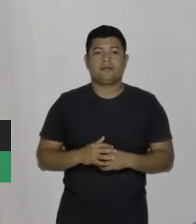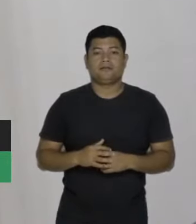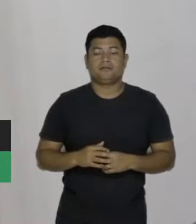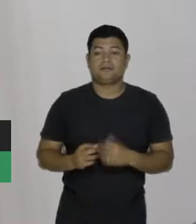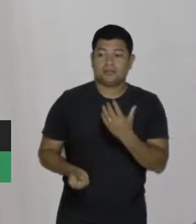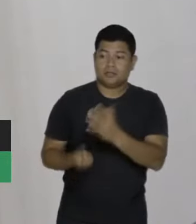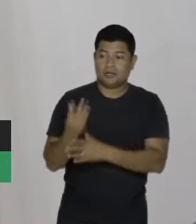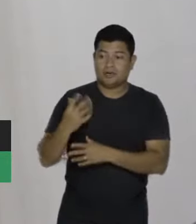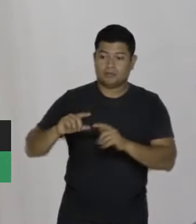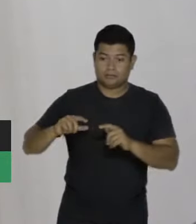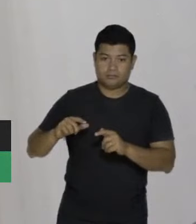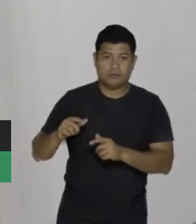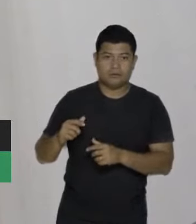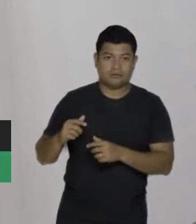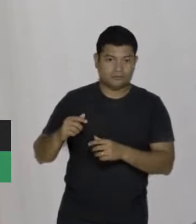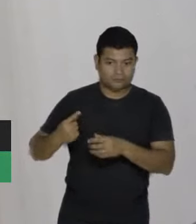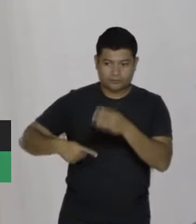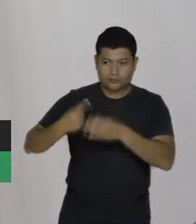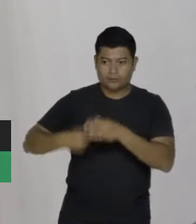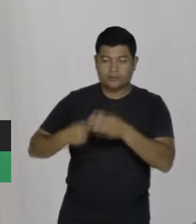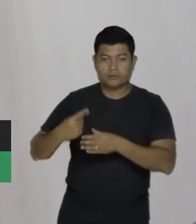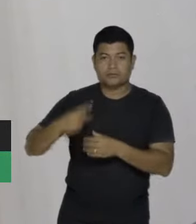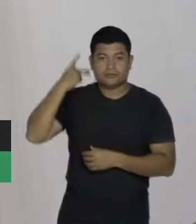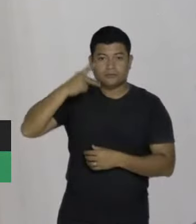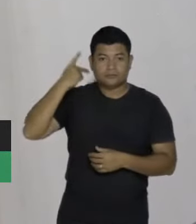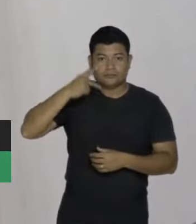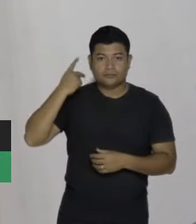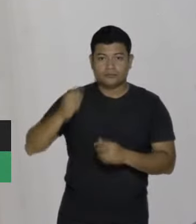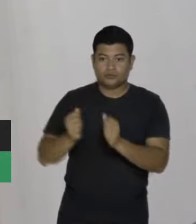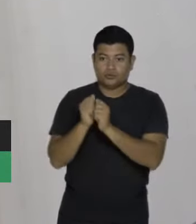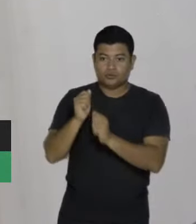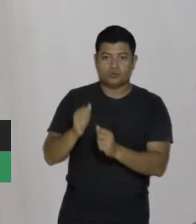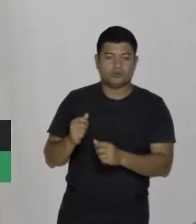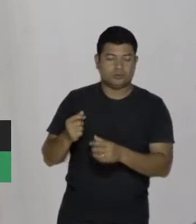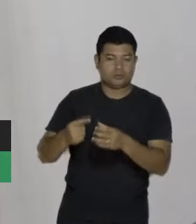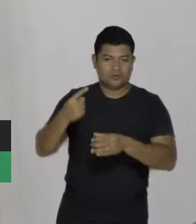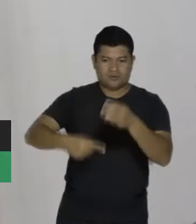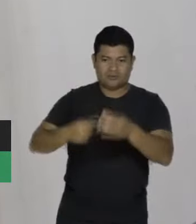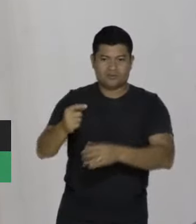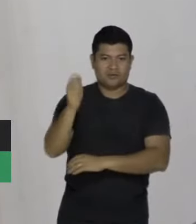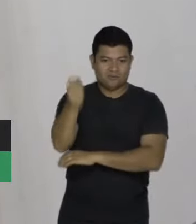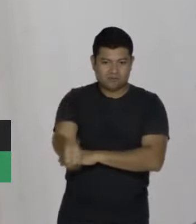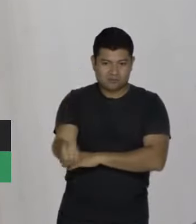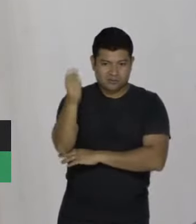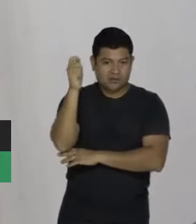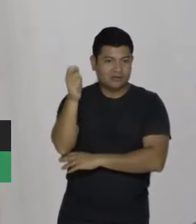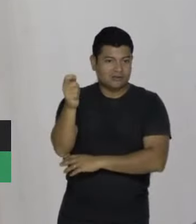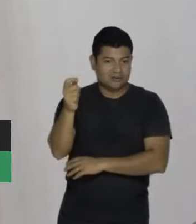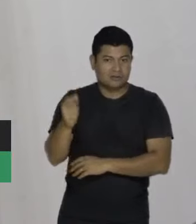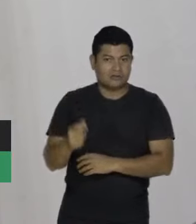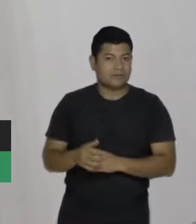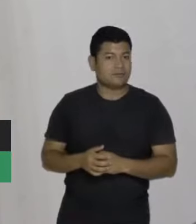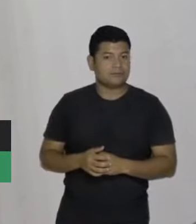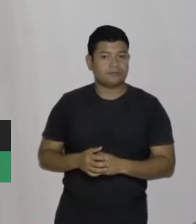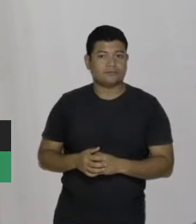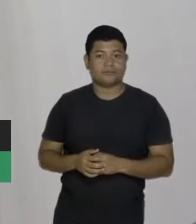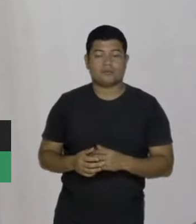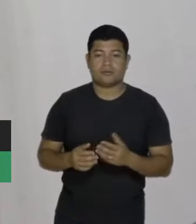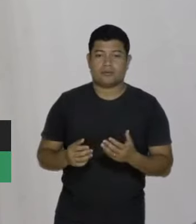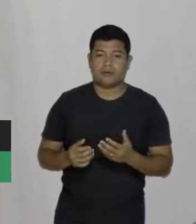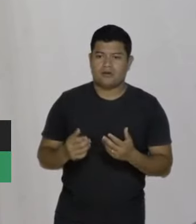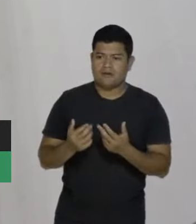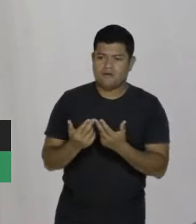época, e promovemos um amplo debate com reuniões abertas, audiências públicas, com a presença dos aquicultores, pesquisadores,